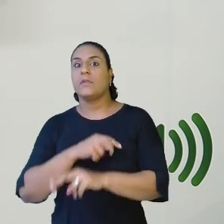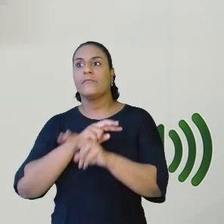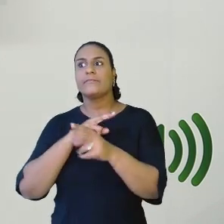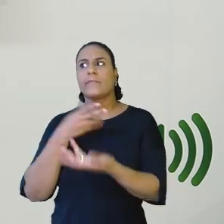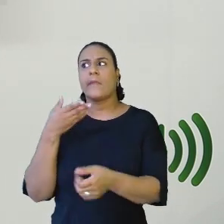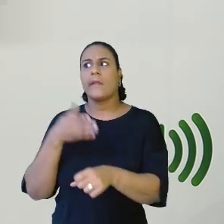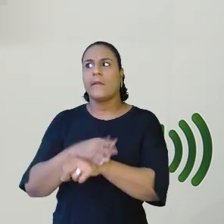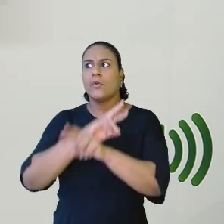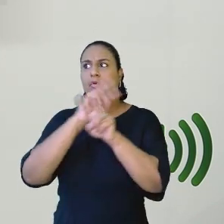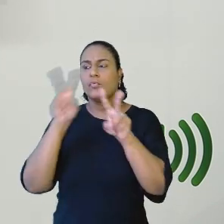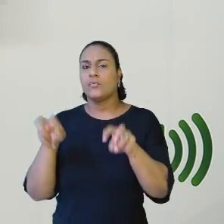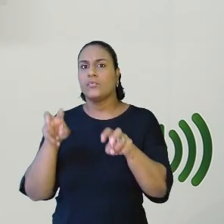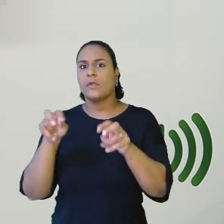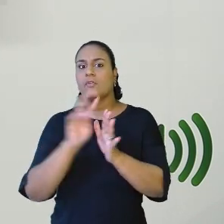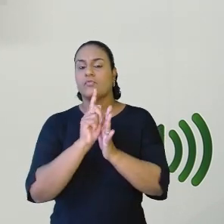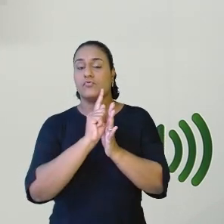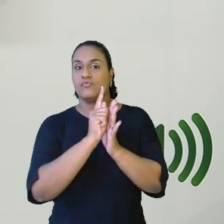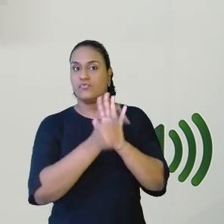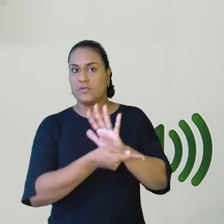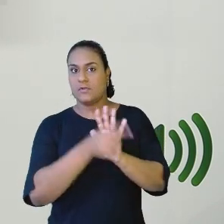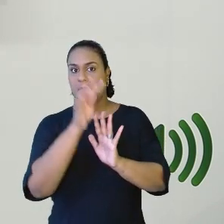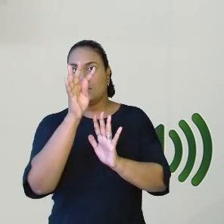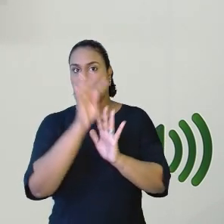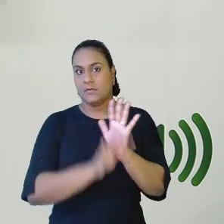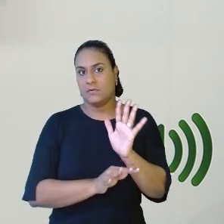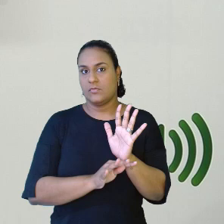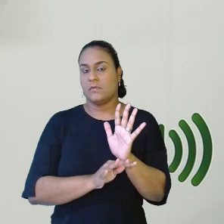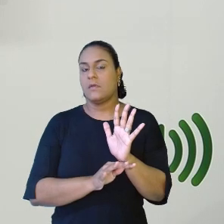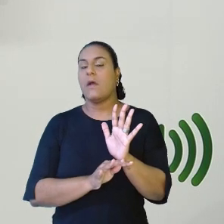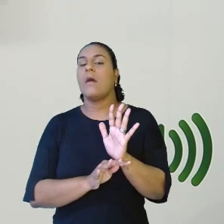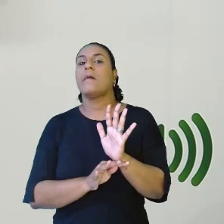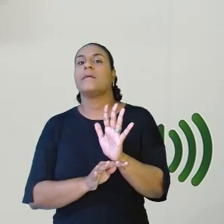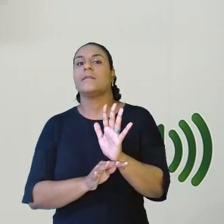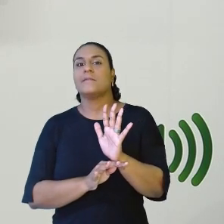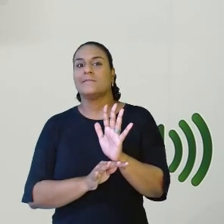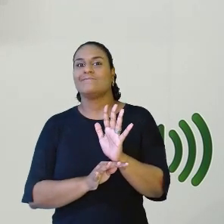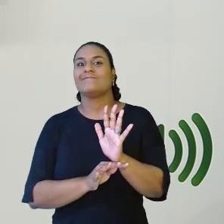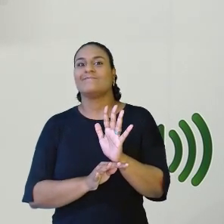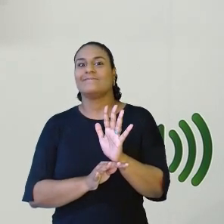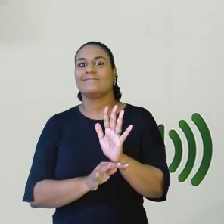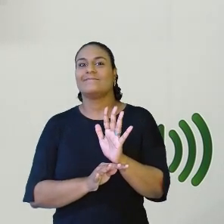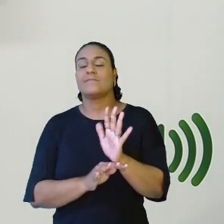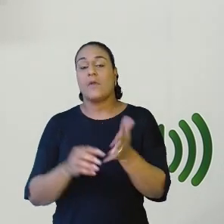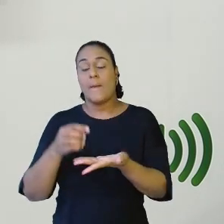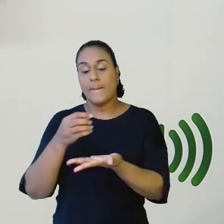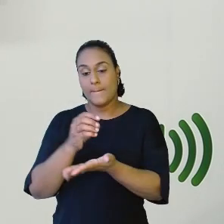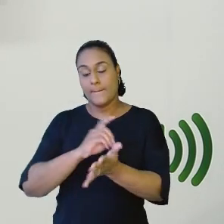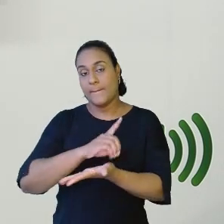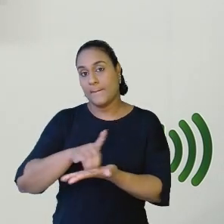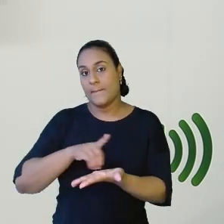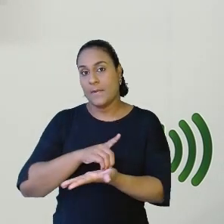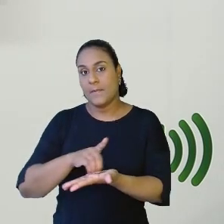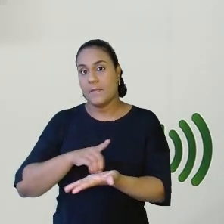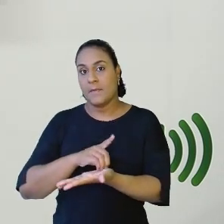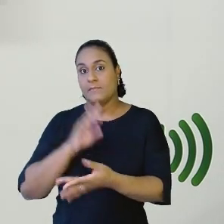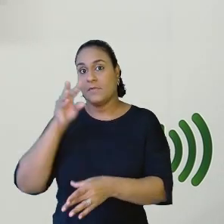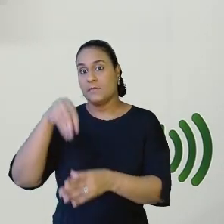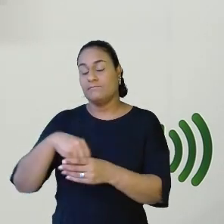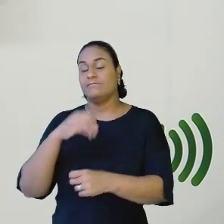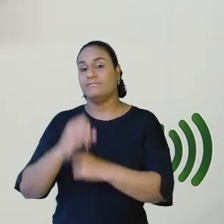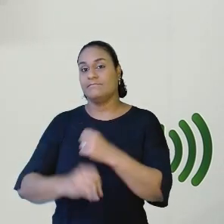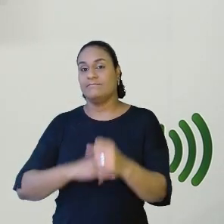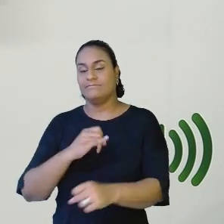digitais, a gente tem que remeter à internet, porque é lá que esse gênero está colocado, ok? Vamos lá,